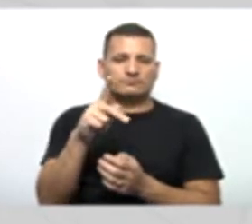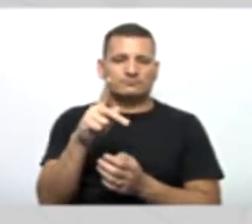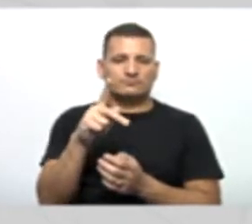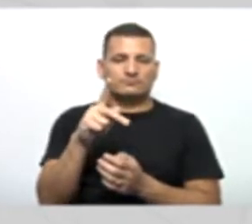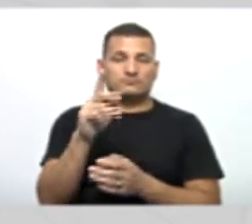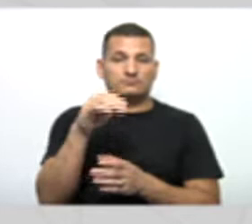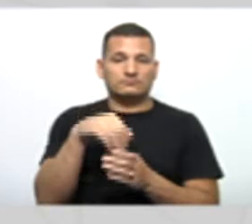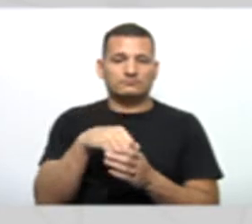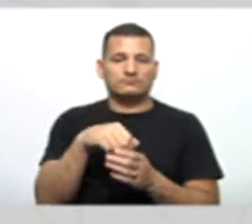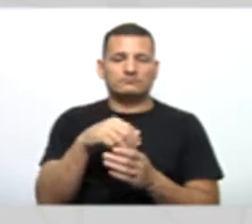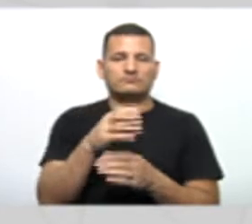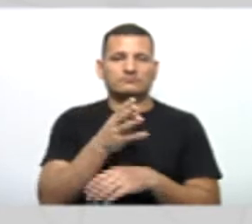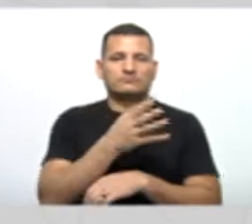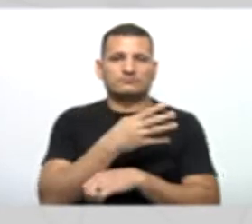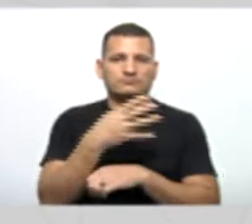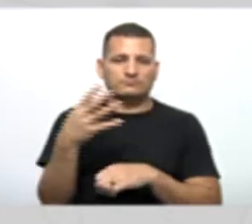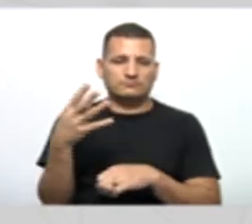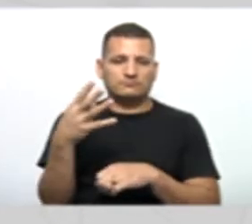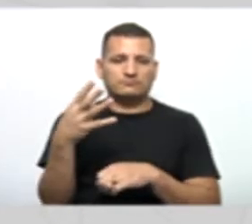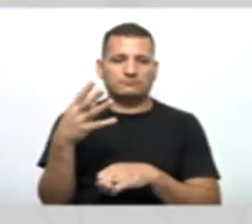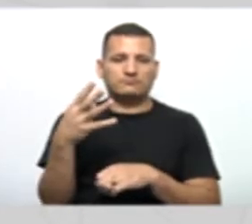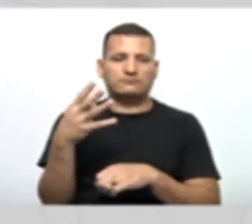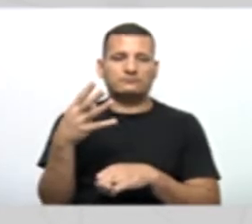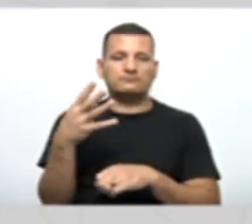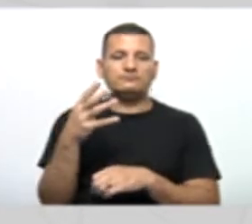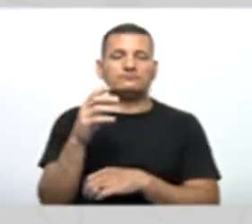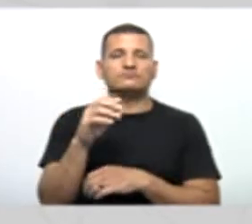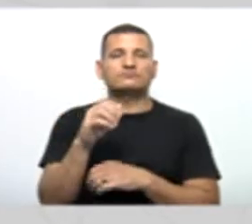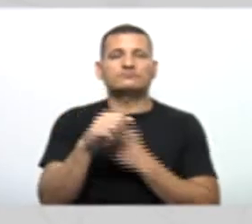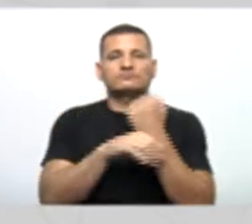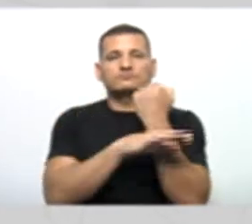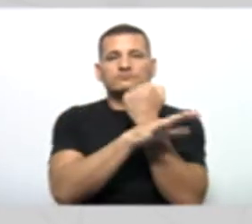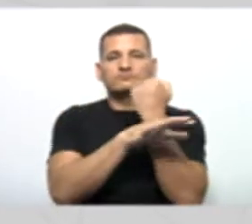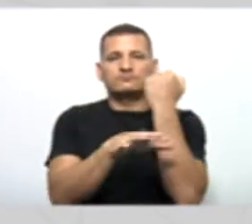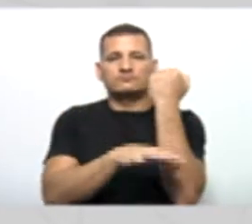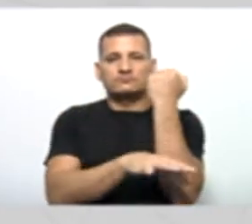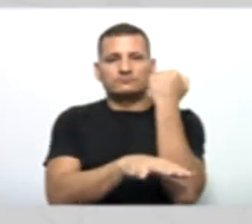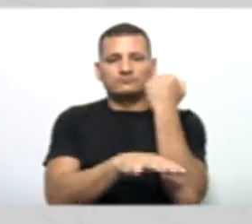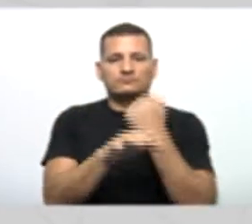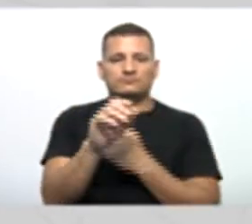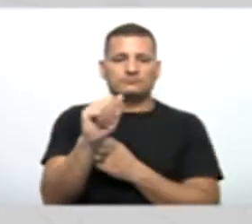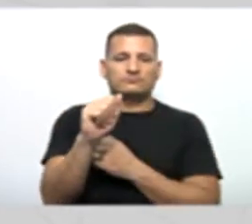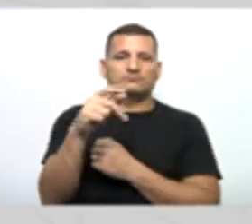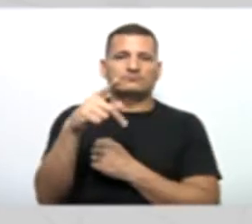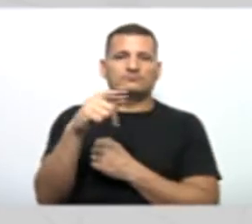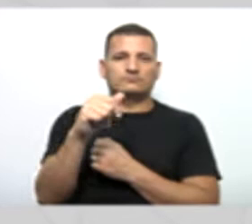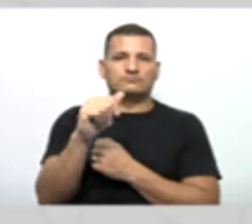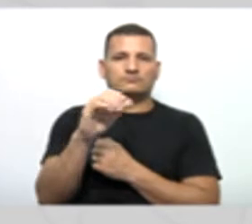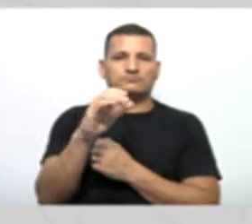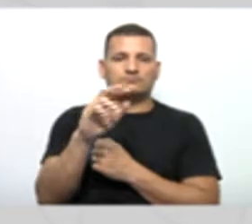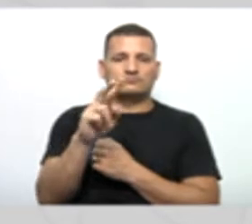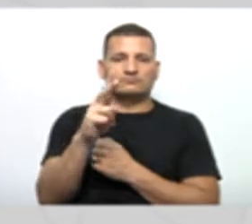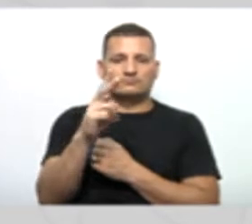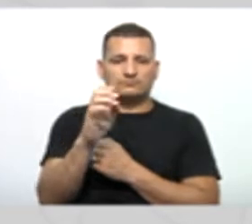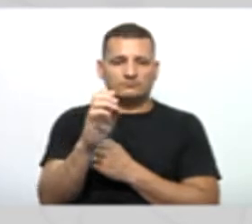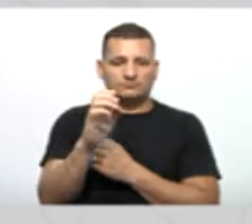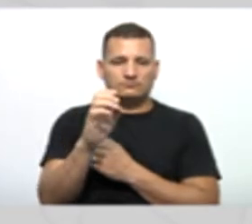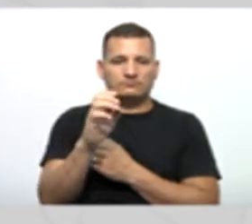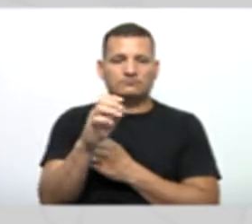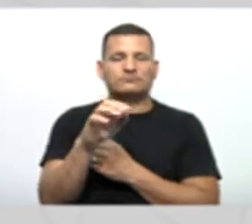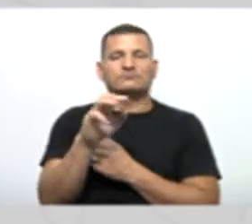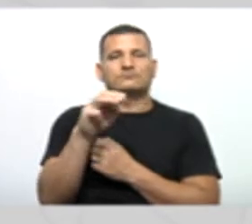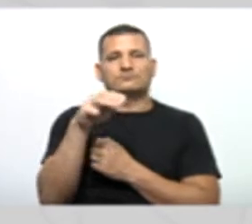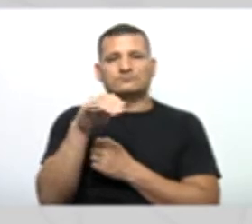fazer, colocar o seu banco de dados para funcionar e ainda testar as páginas web que você vai desenvolver.